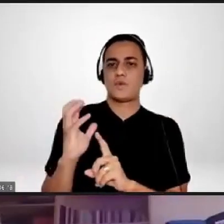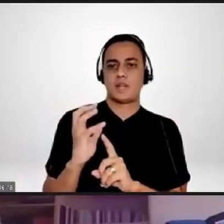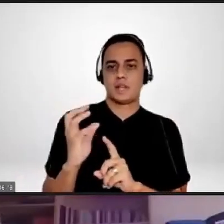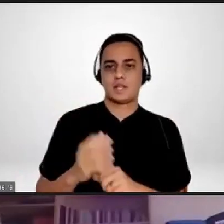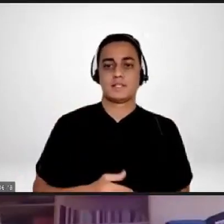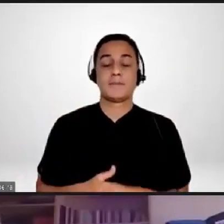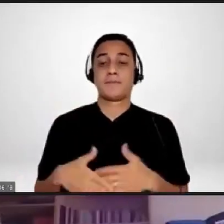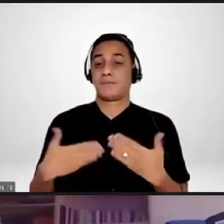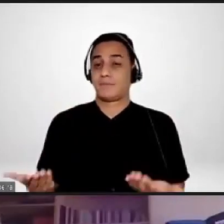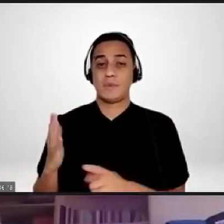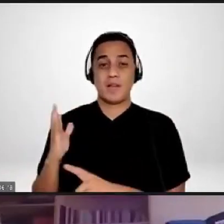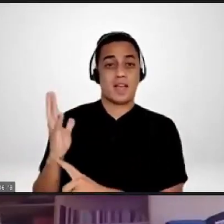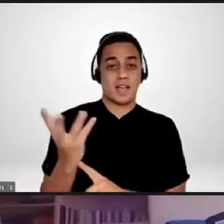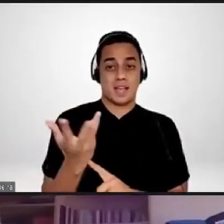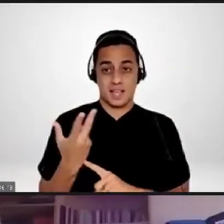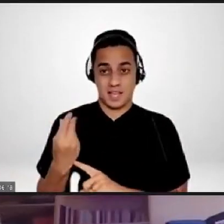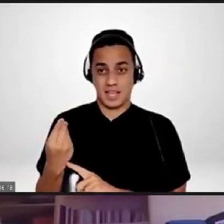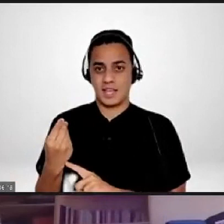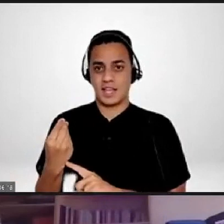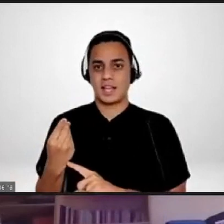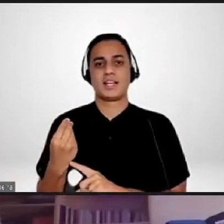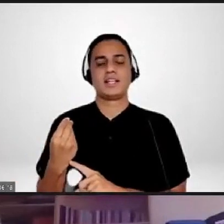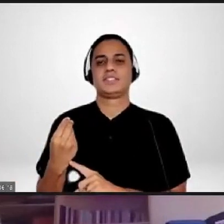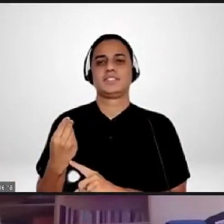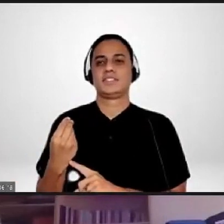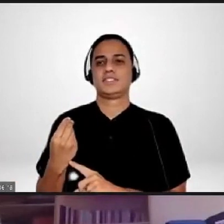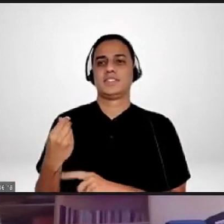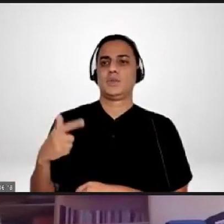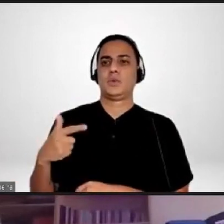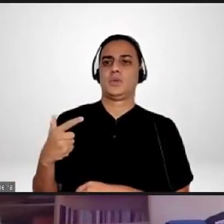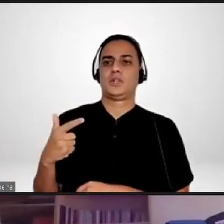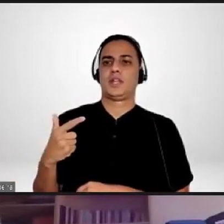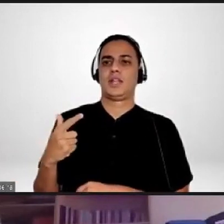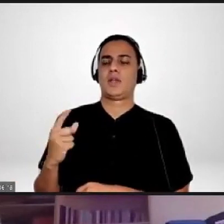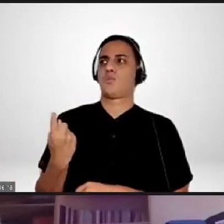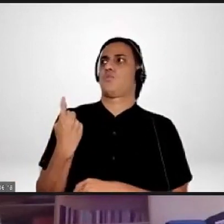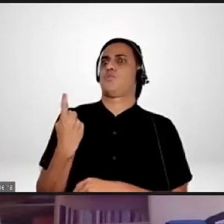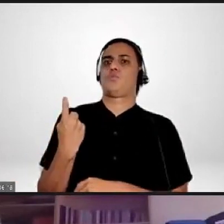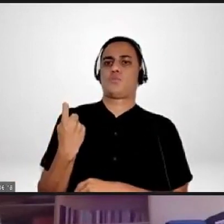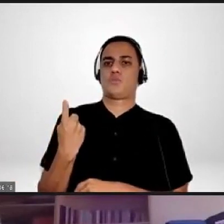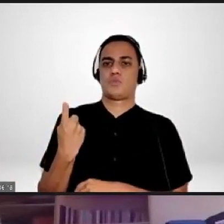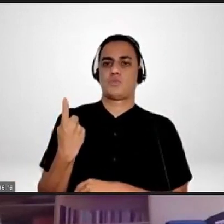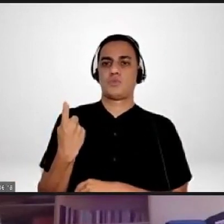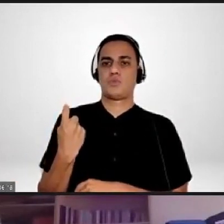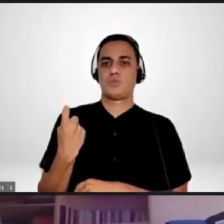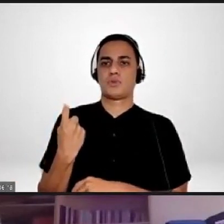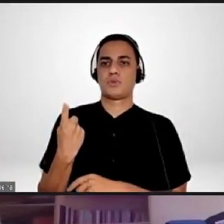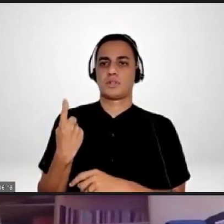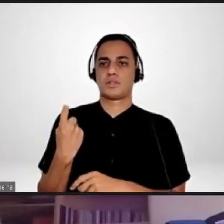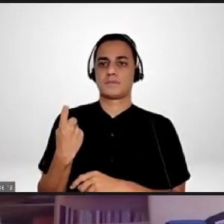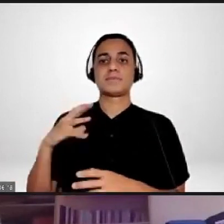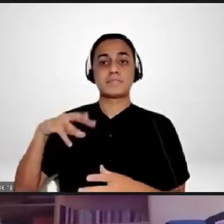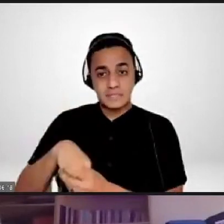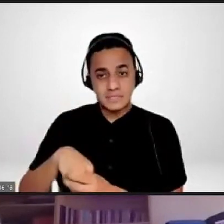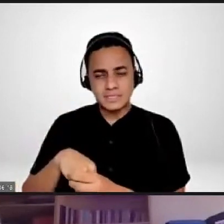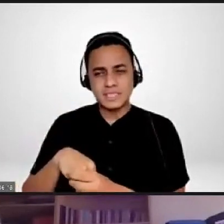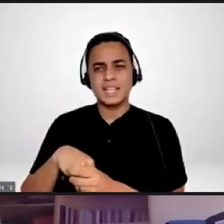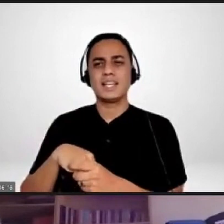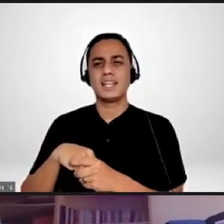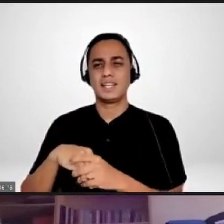não tem ali uma relevância no próprio programa, né,